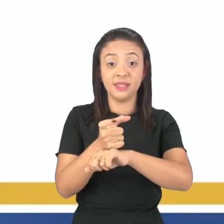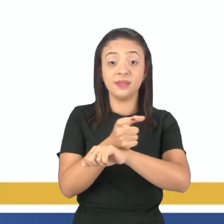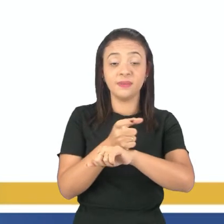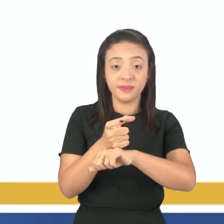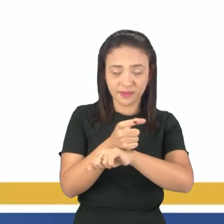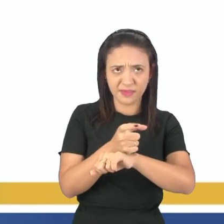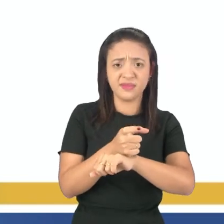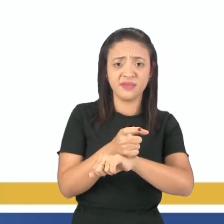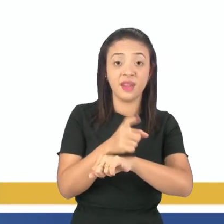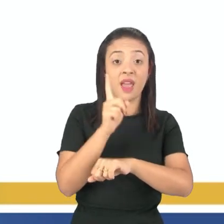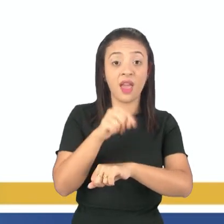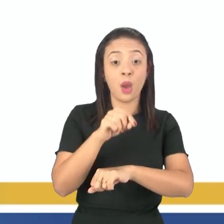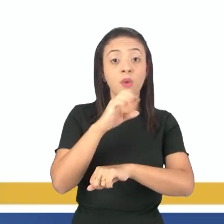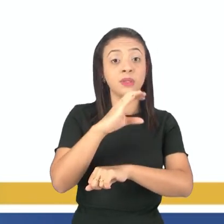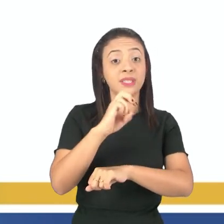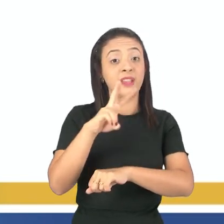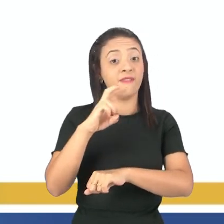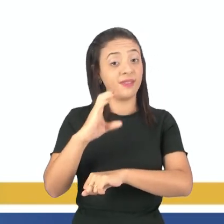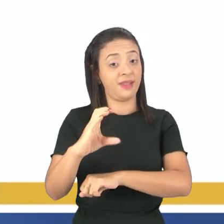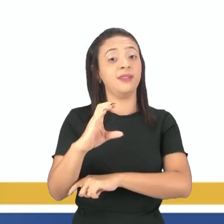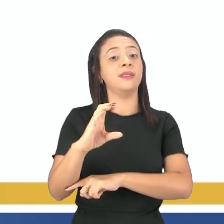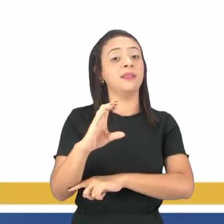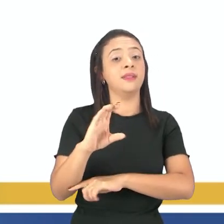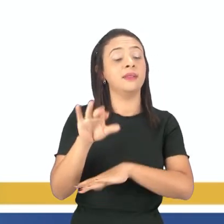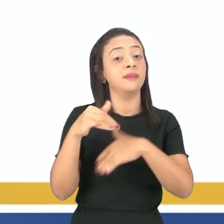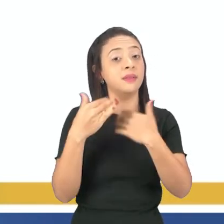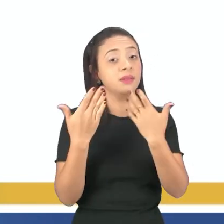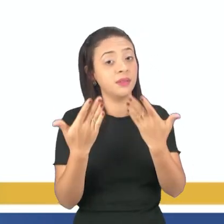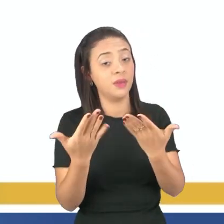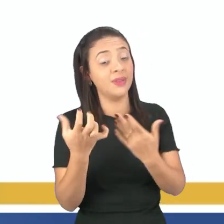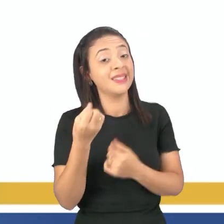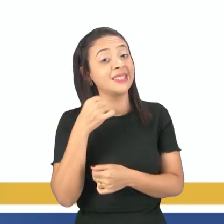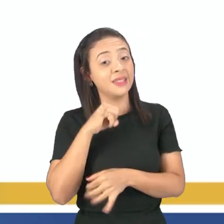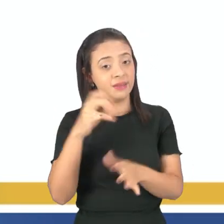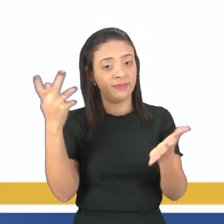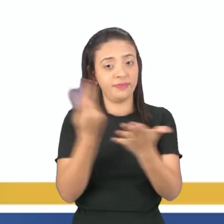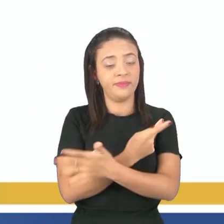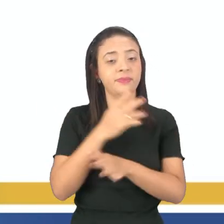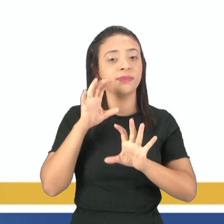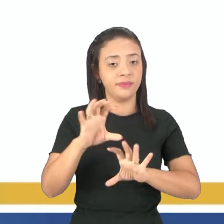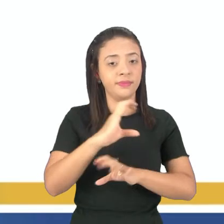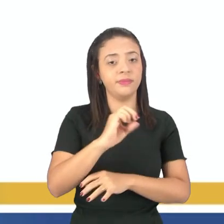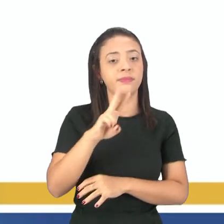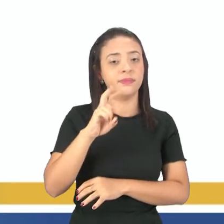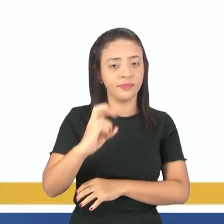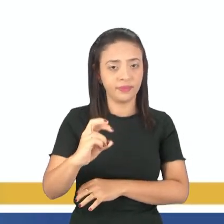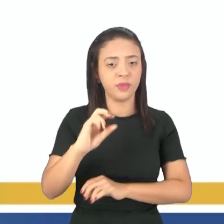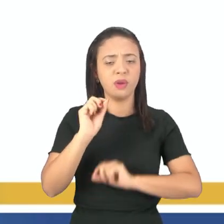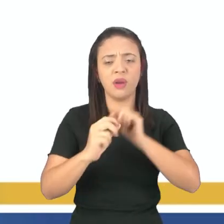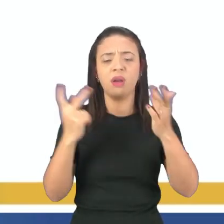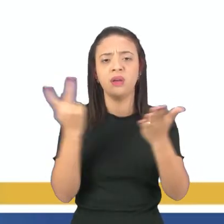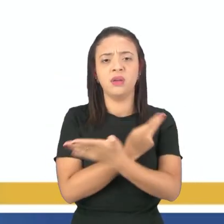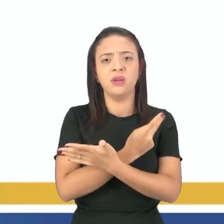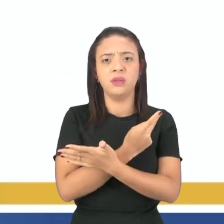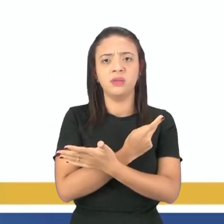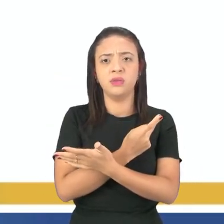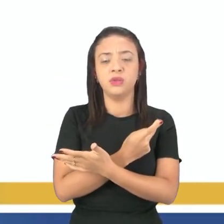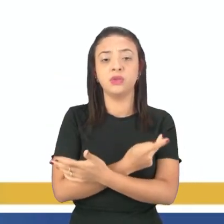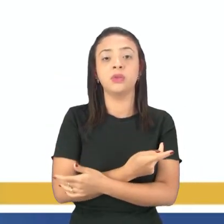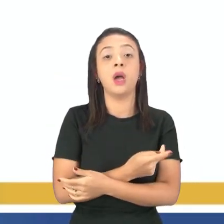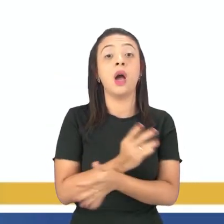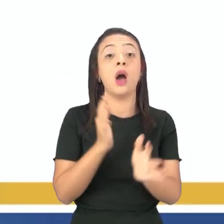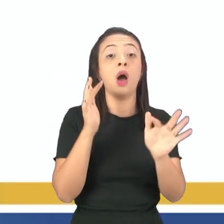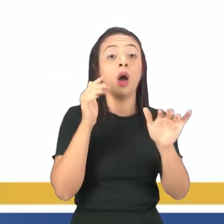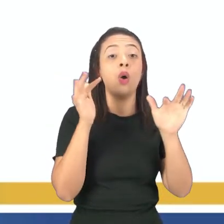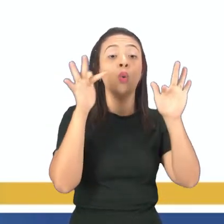pessoal, ele é consoante, vogal, consoante. E quando ele é consoante, vogal, consoante, o que eu faço? Dobro a